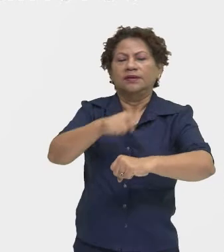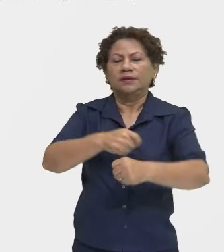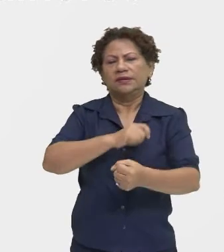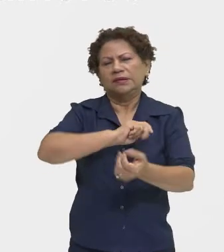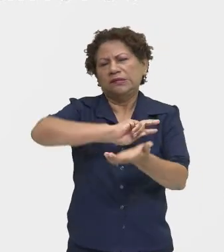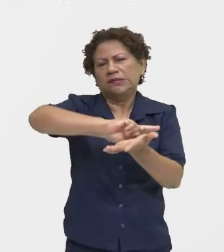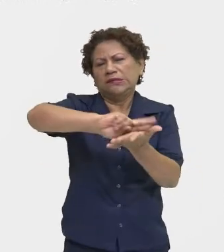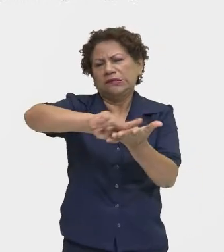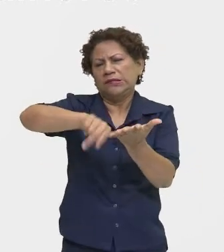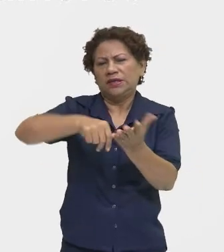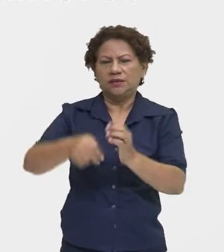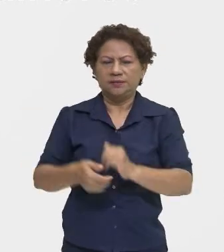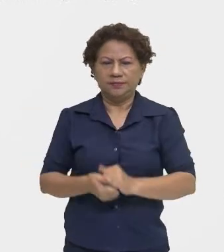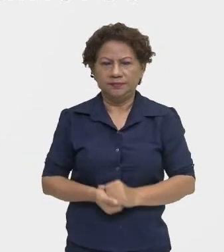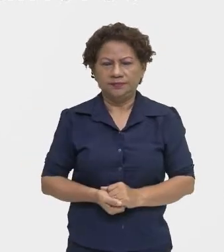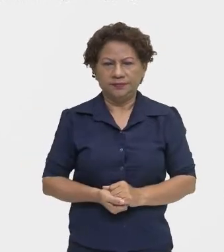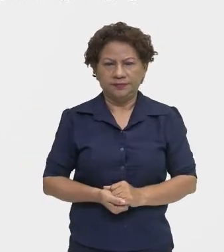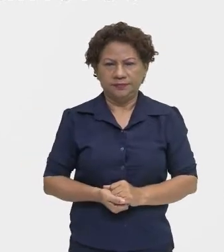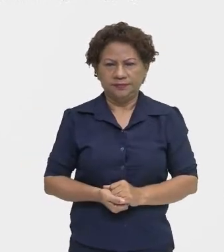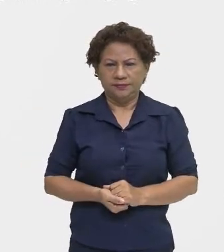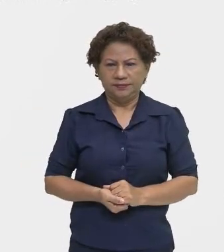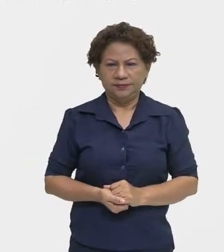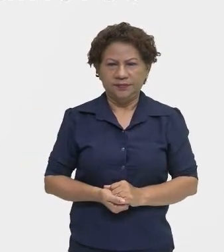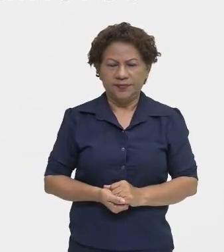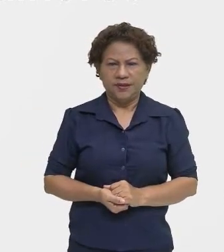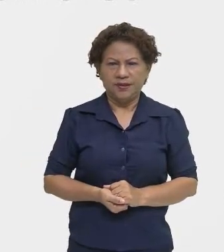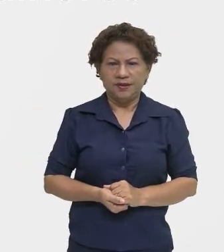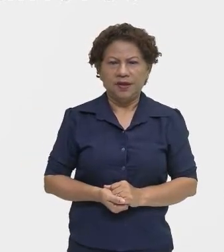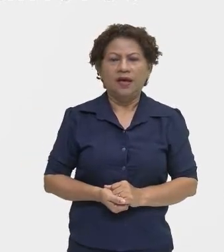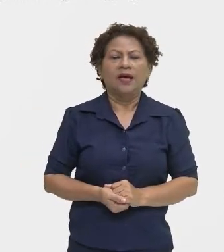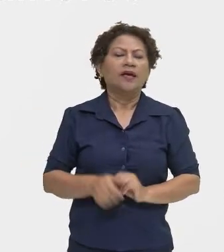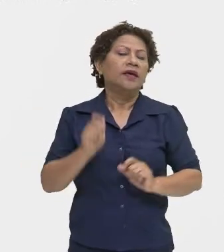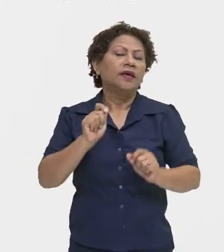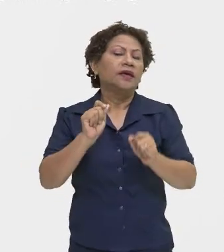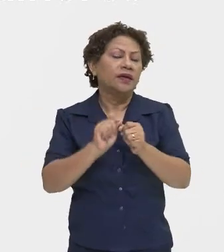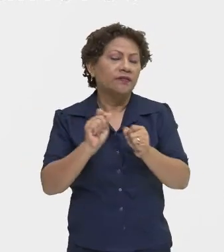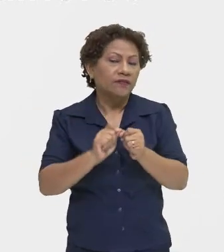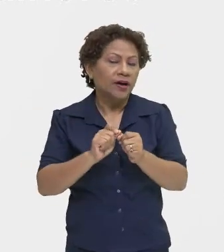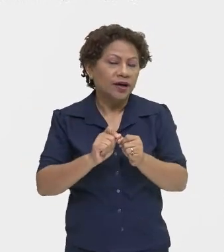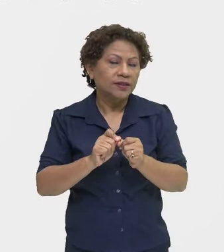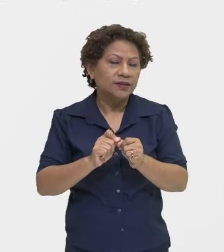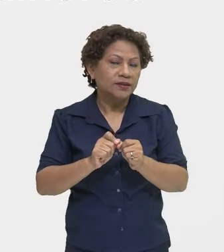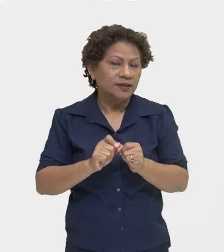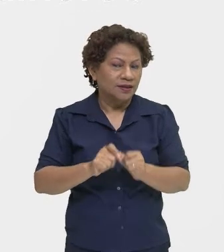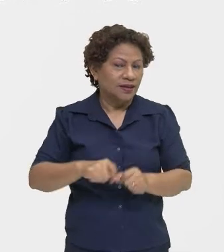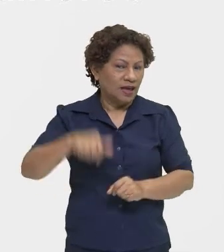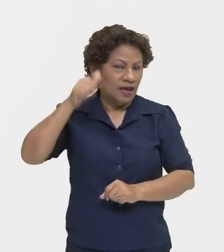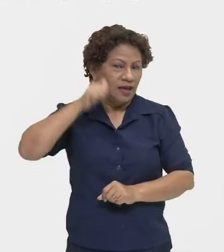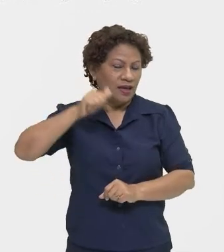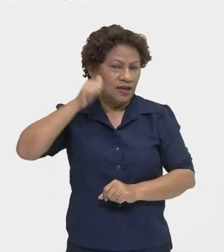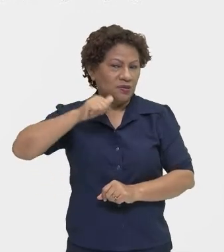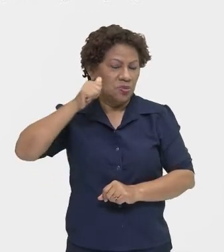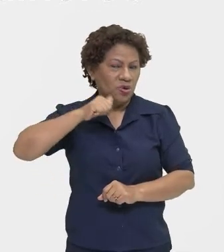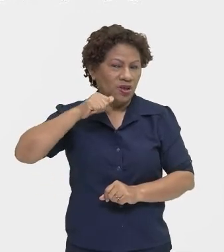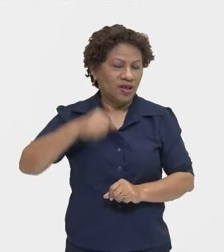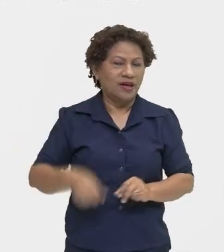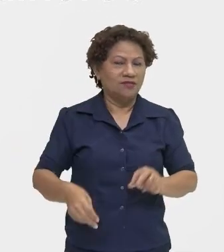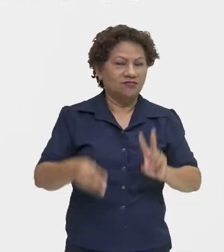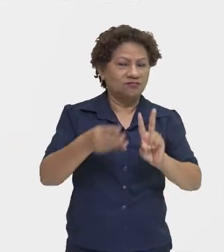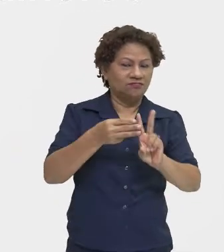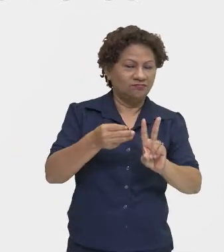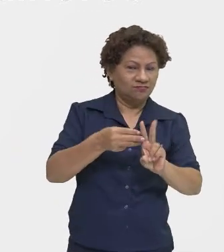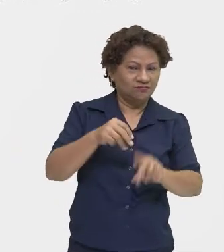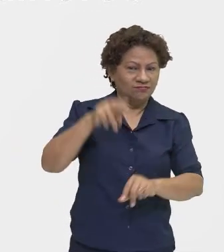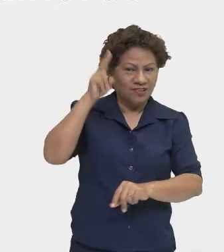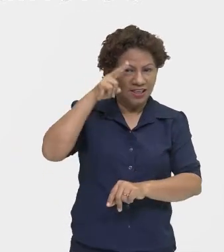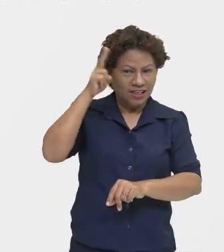coisas. Geralmente é produzida pelas mulheres e não utilizam a roda de oleiro, como eu já